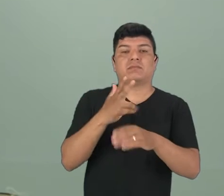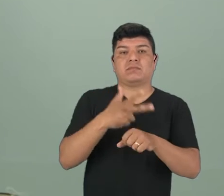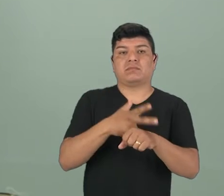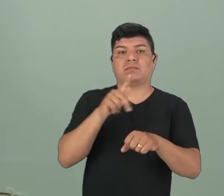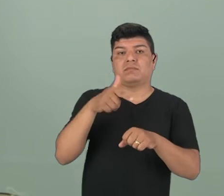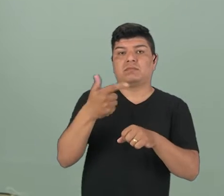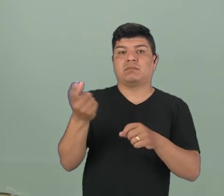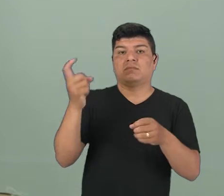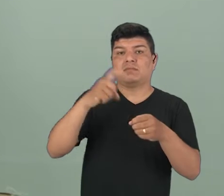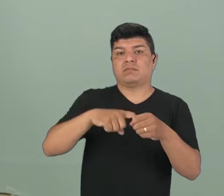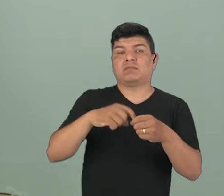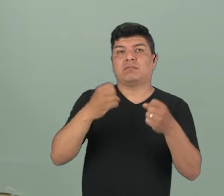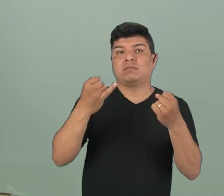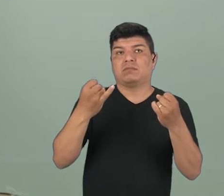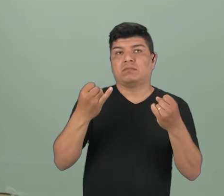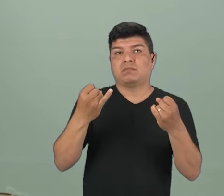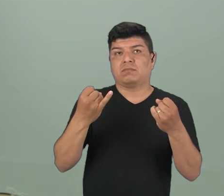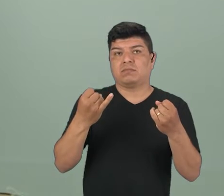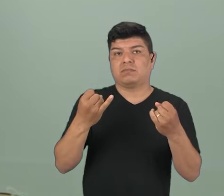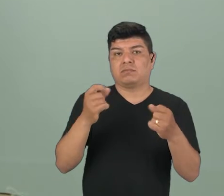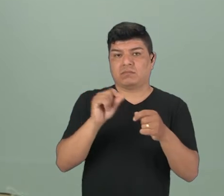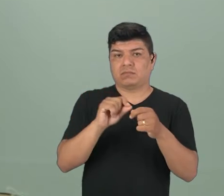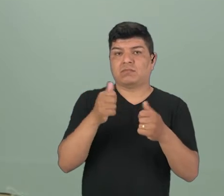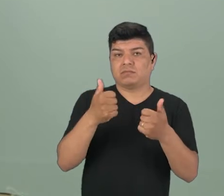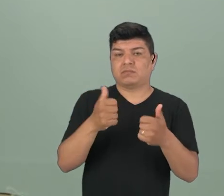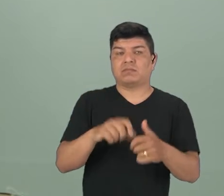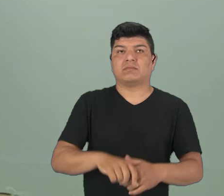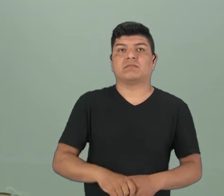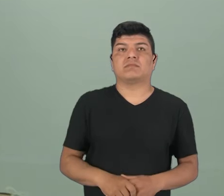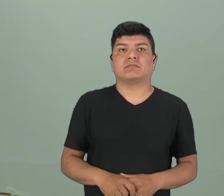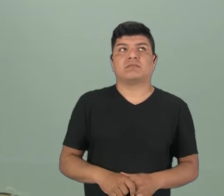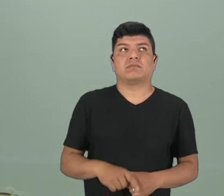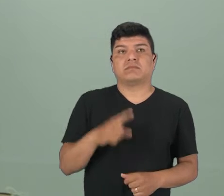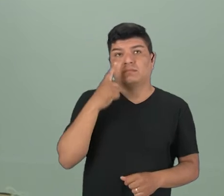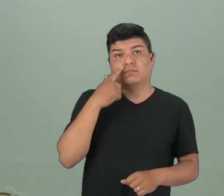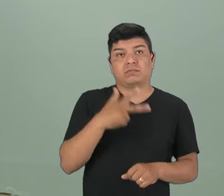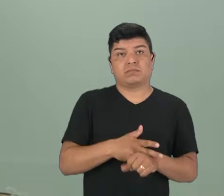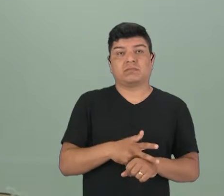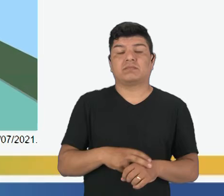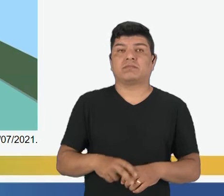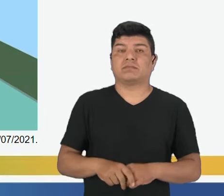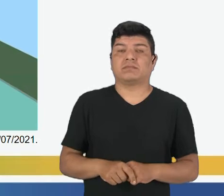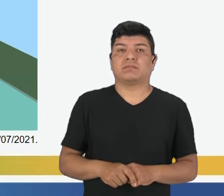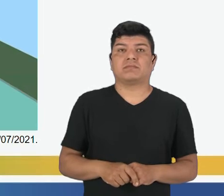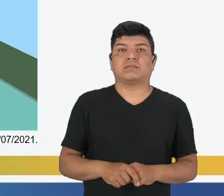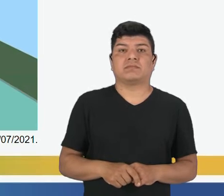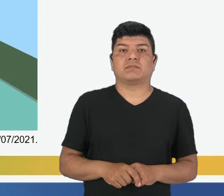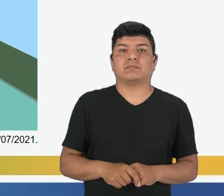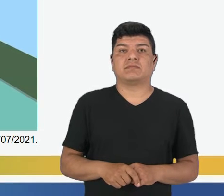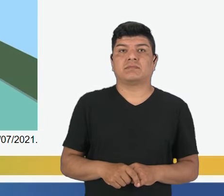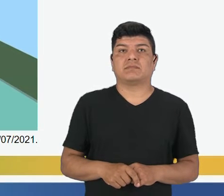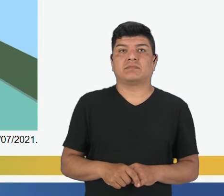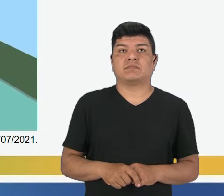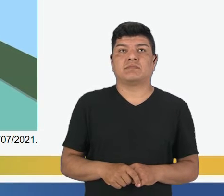vídeo, depois eu volto com vocês para a gente poder formar uma, tá bom? Vamos lá, acompanhe aí na tela.